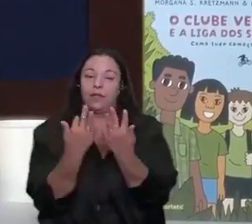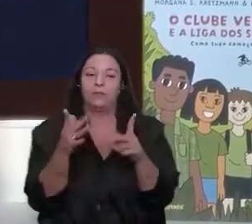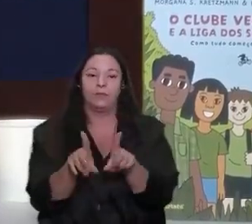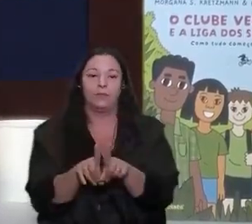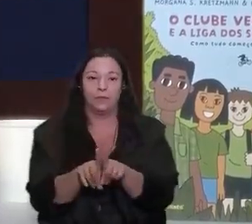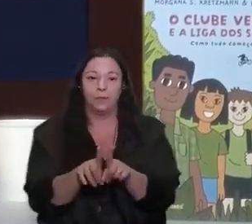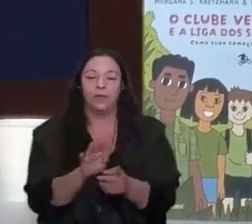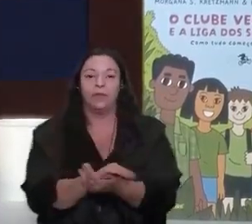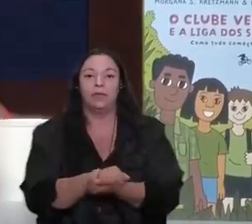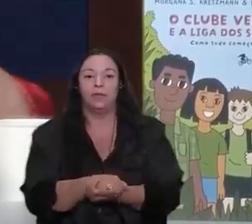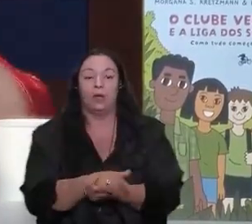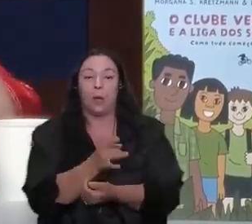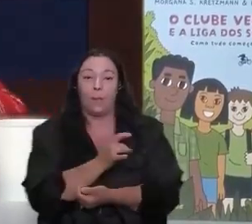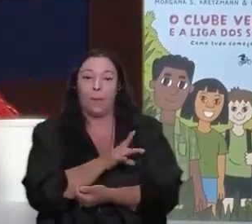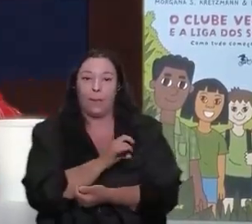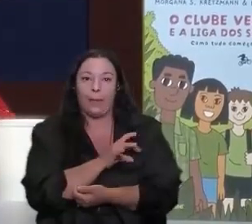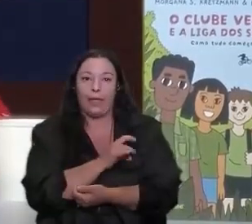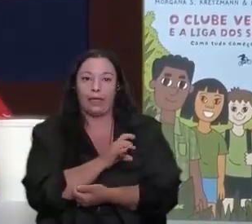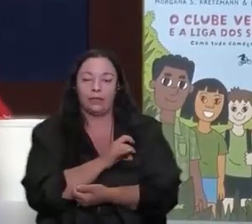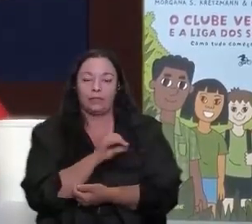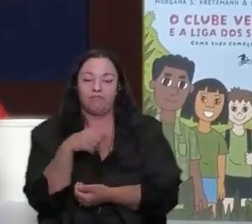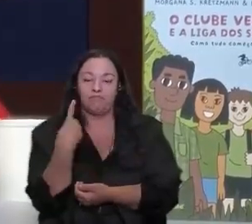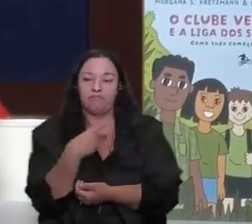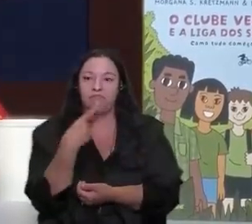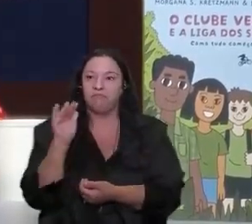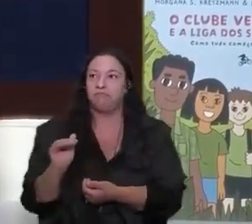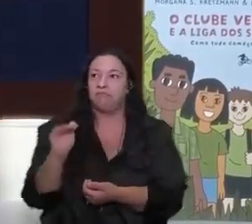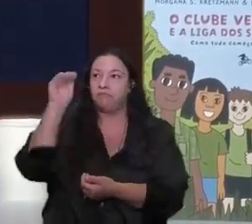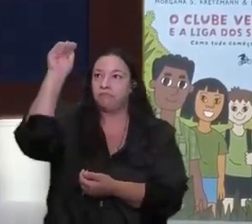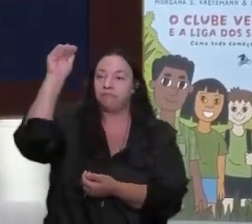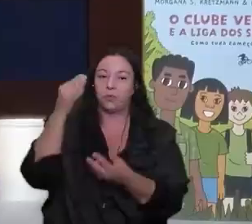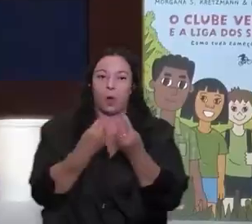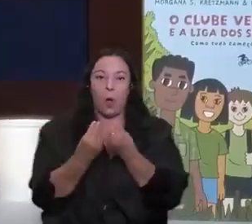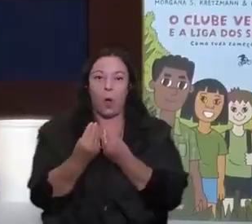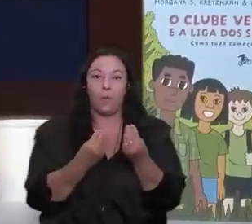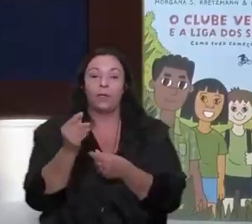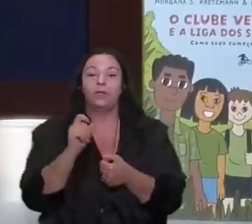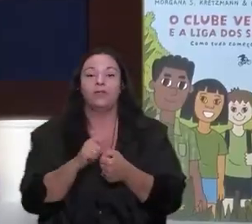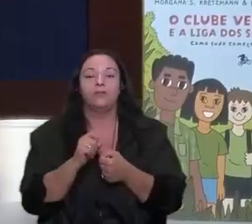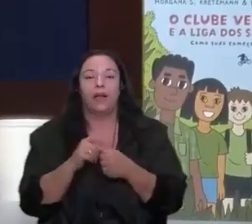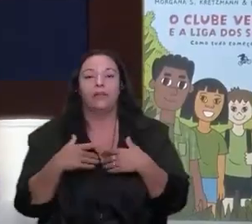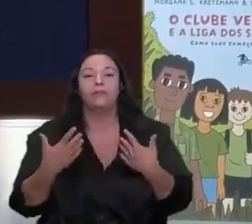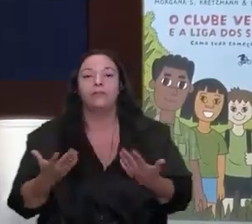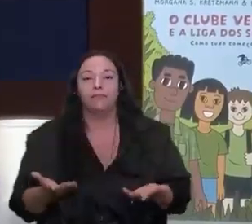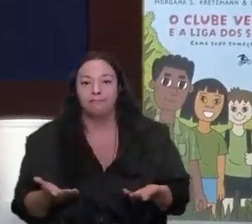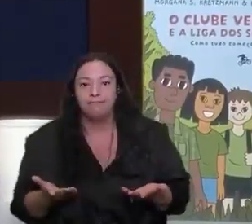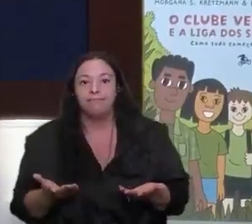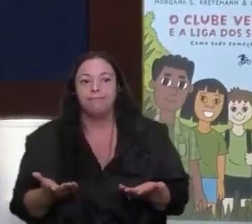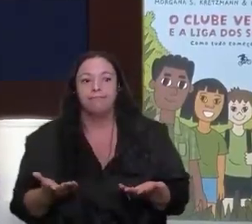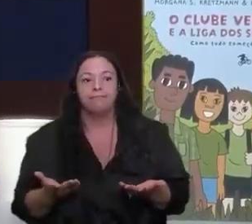questões, e há um medo de nós adultos. Como é que a gente lida com isso, né? E não tem